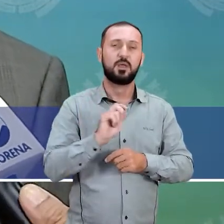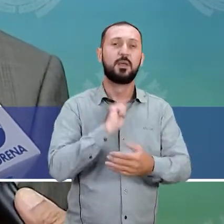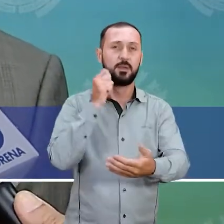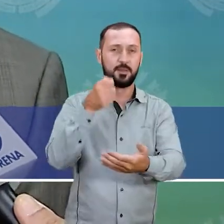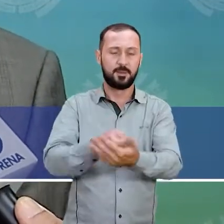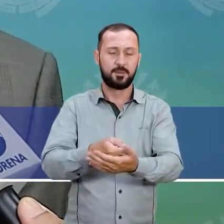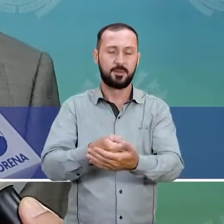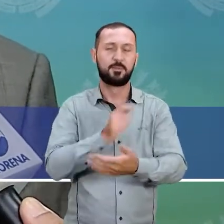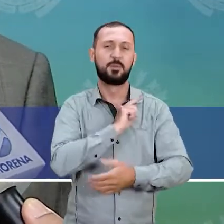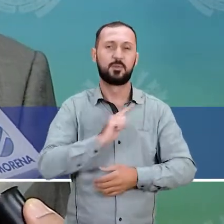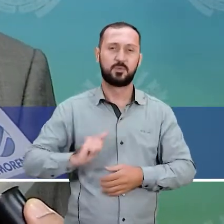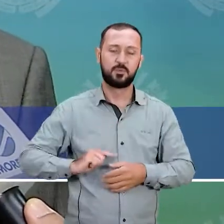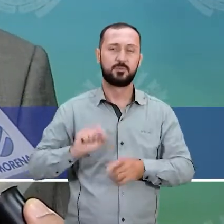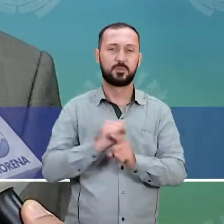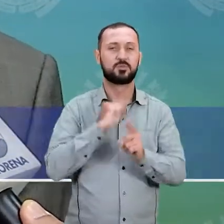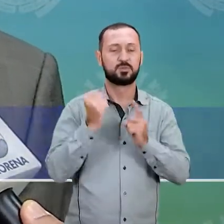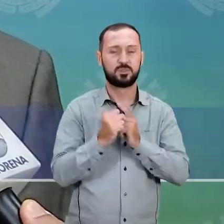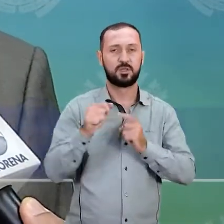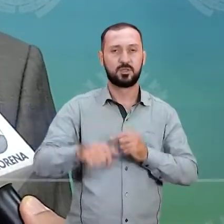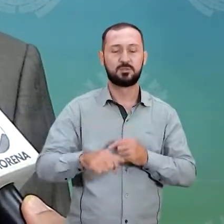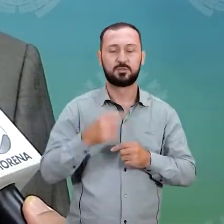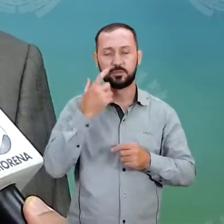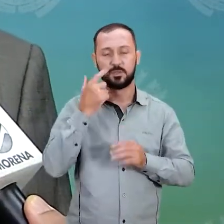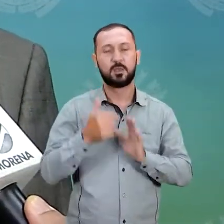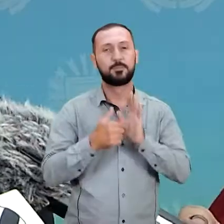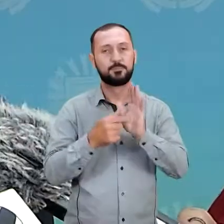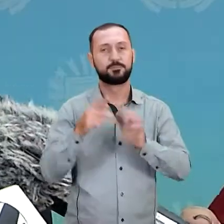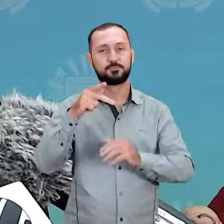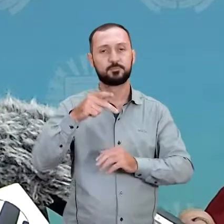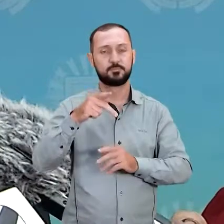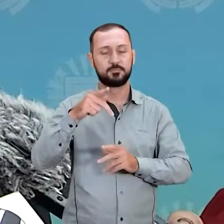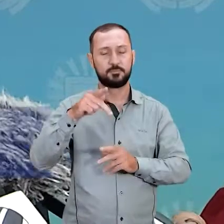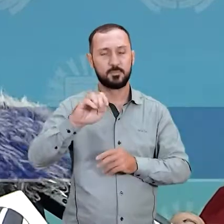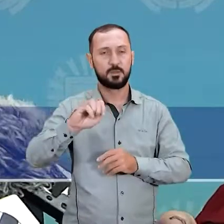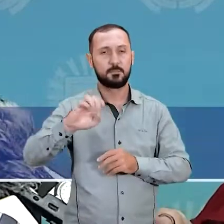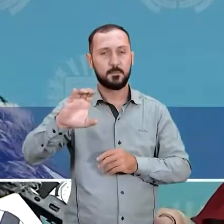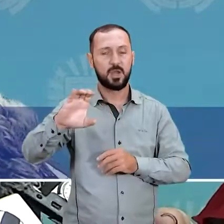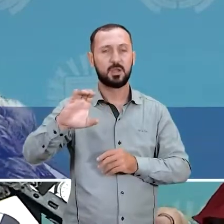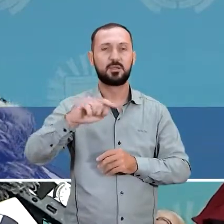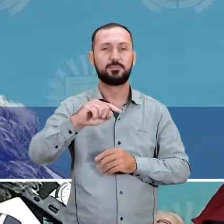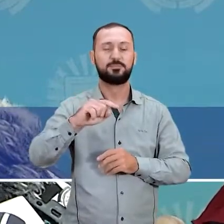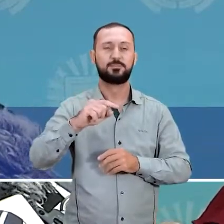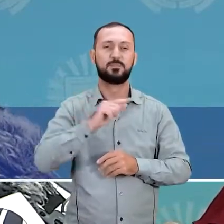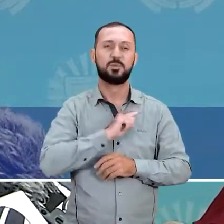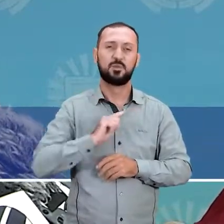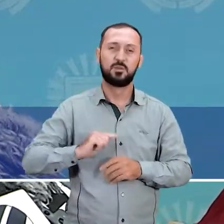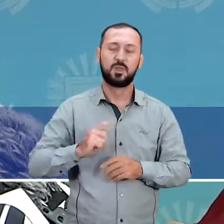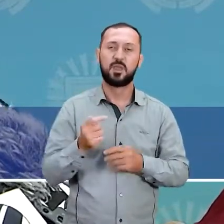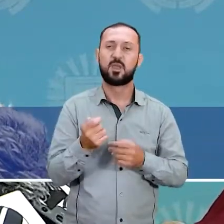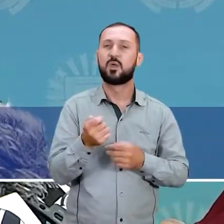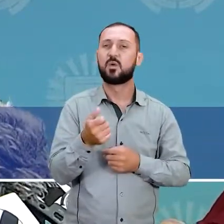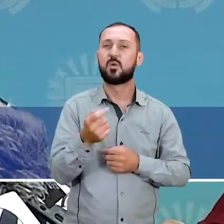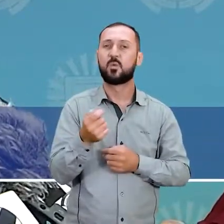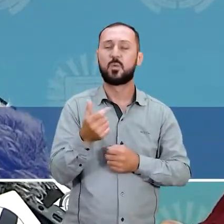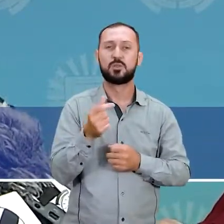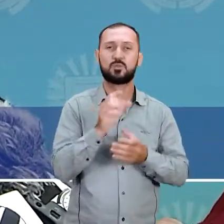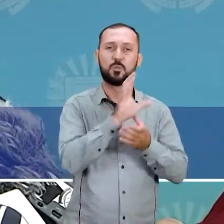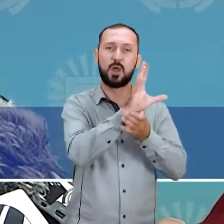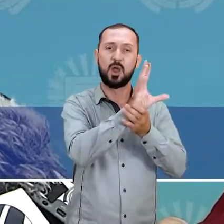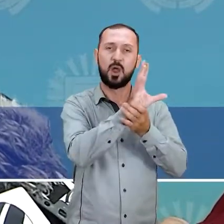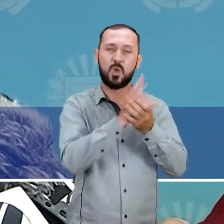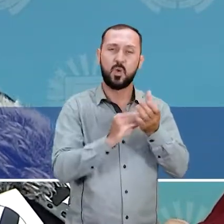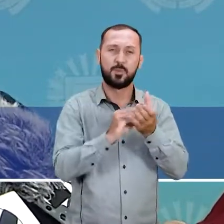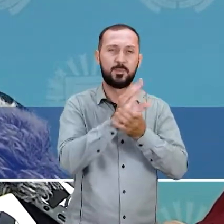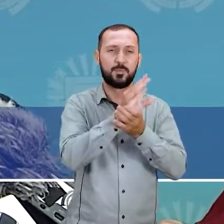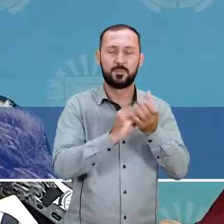superior a 80% que é bancado pelo Tesouro ou pela sociedade do Estado. A PEC apresentada pelo governo do Estado, ela é